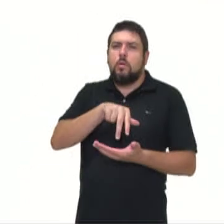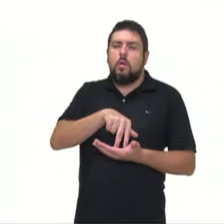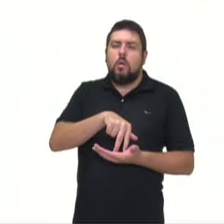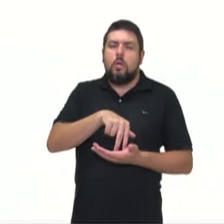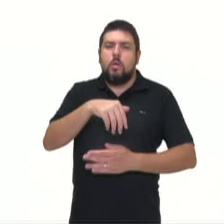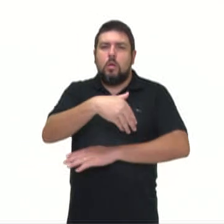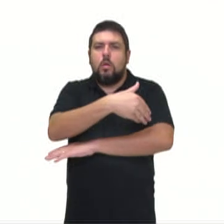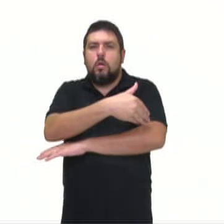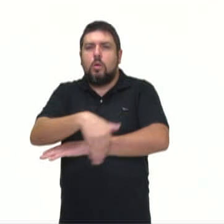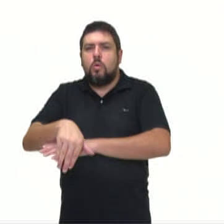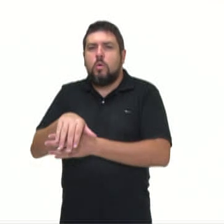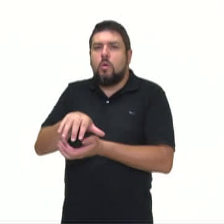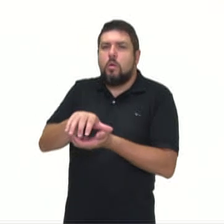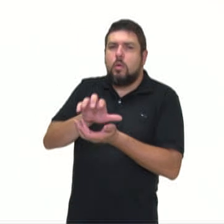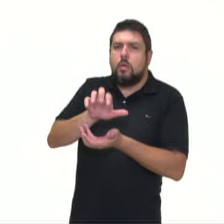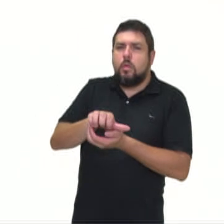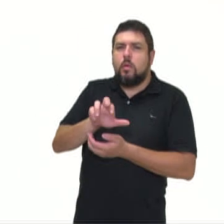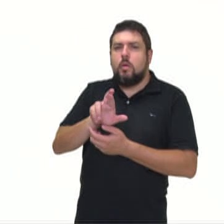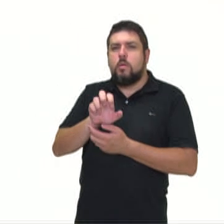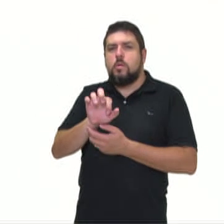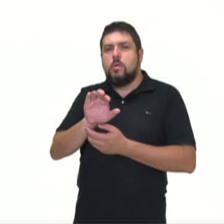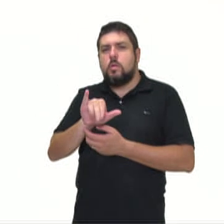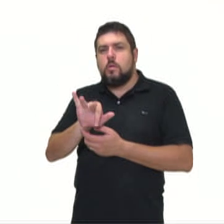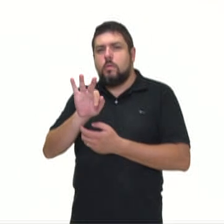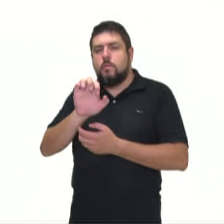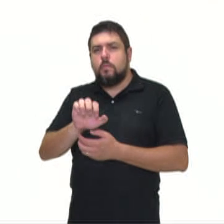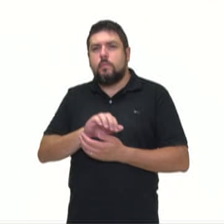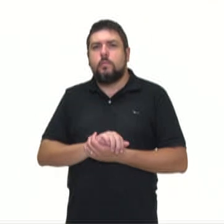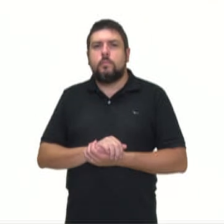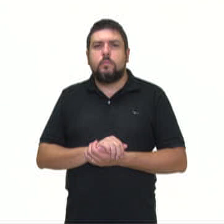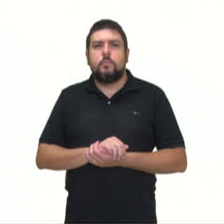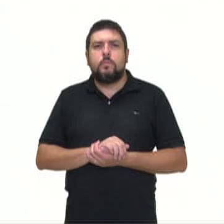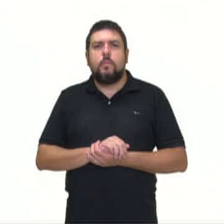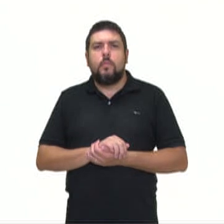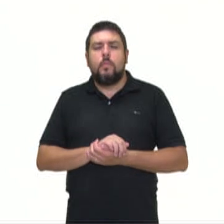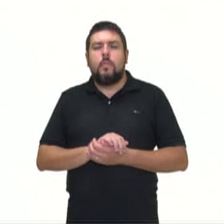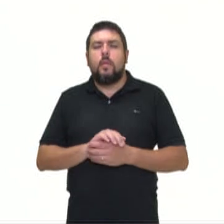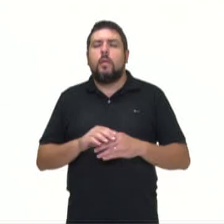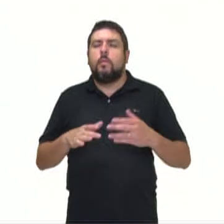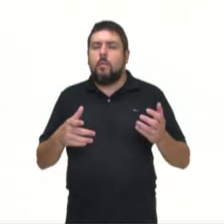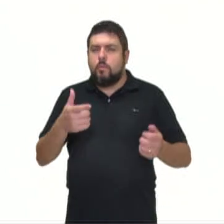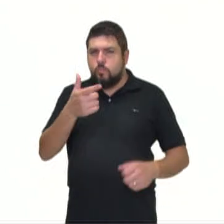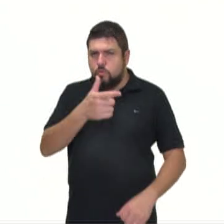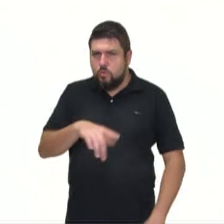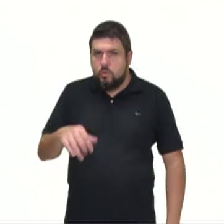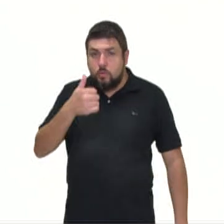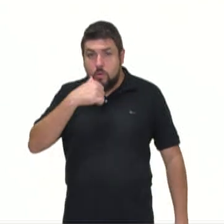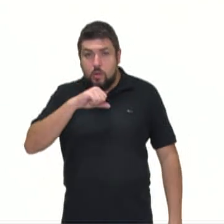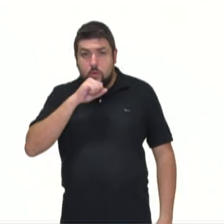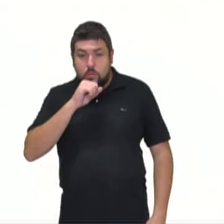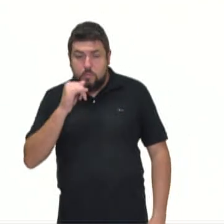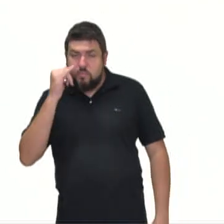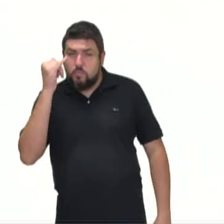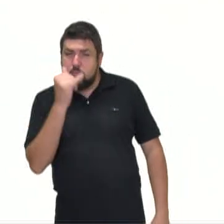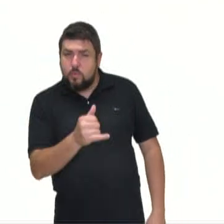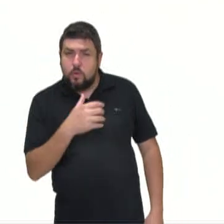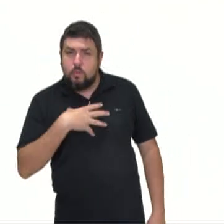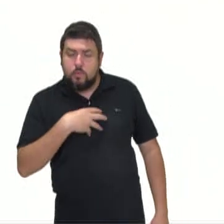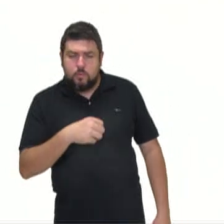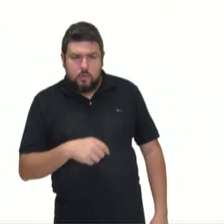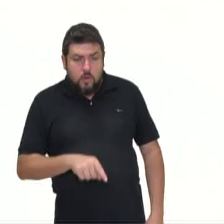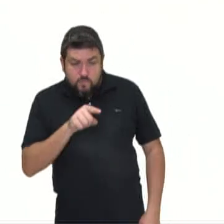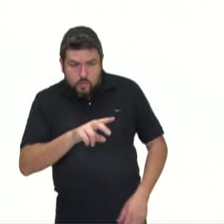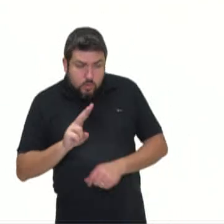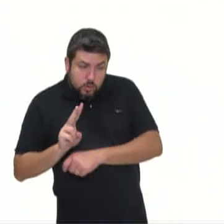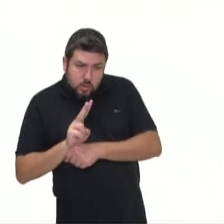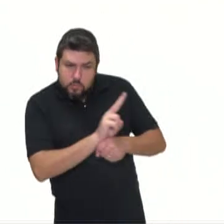Recife. Foi então que, finalmente se refazendo, disse firme e calma para a filha: "Você vai emprestar o